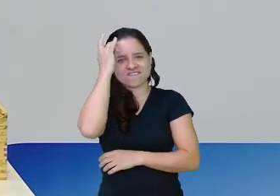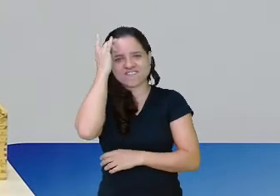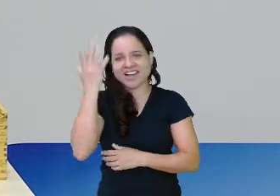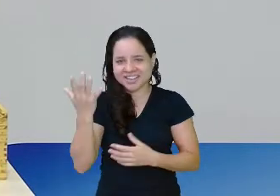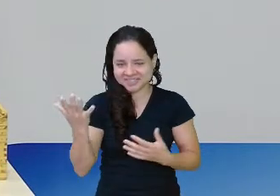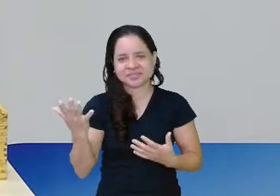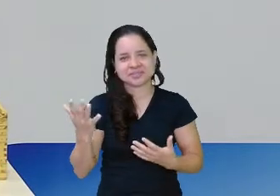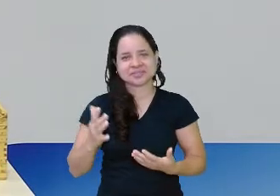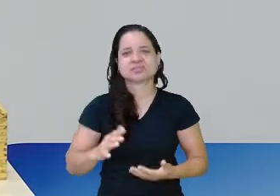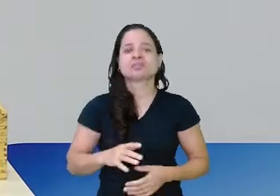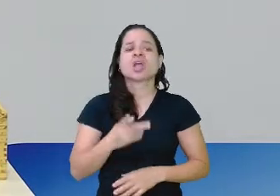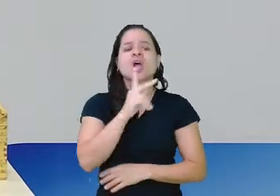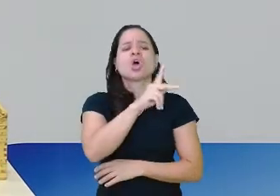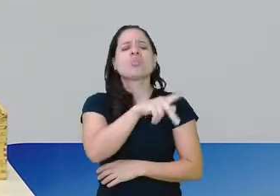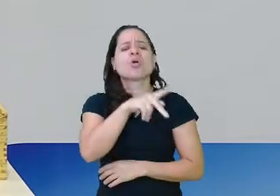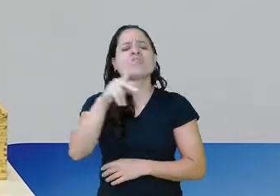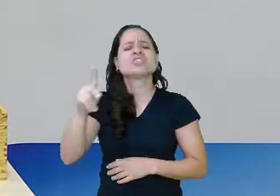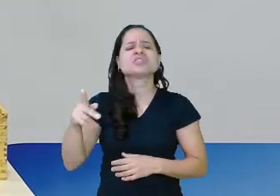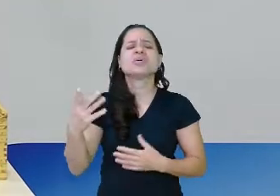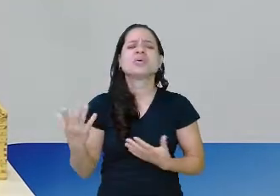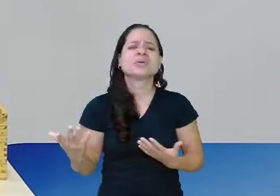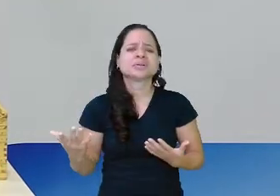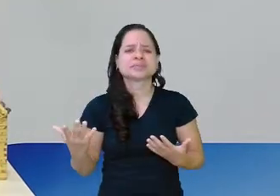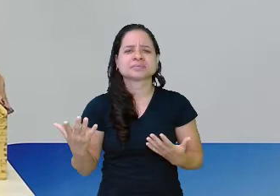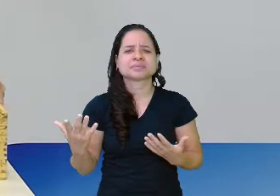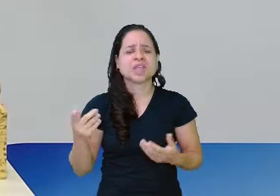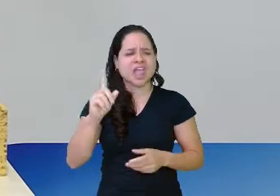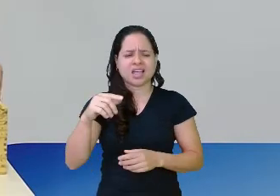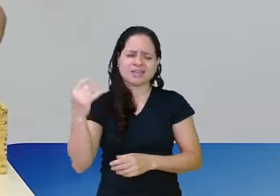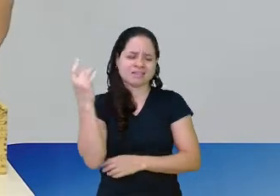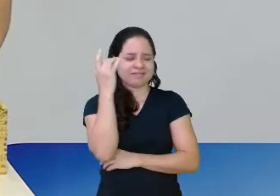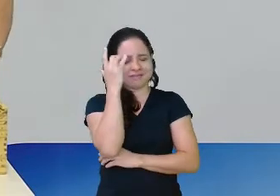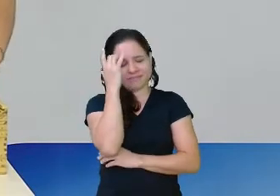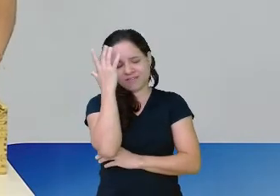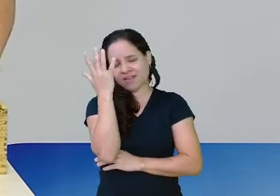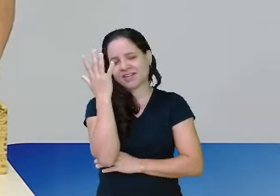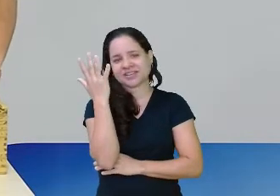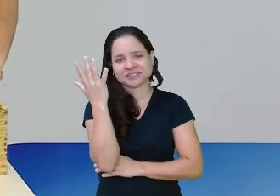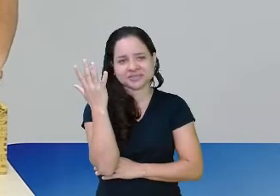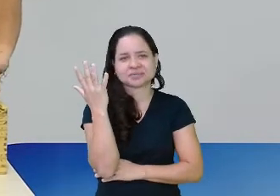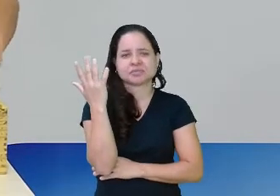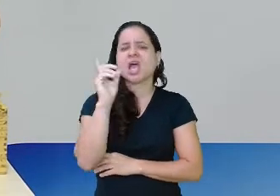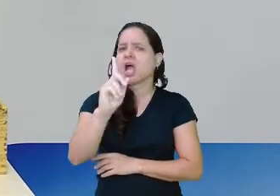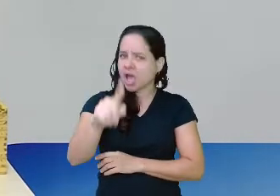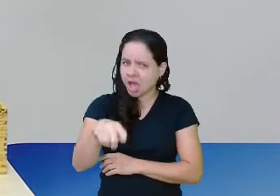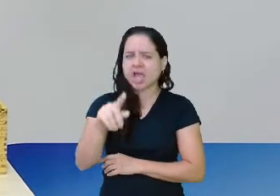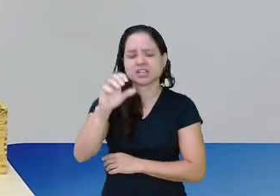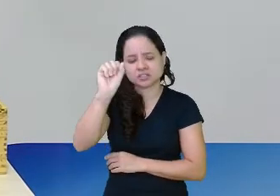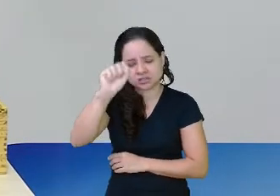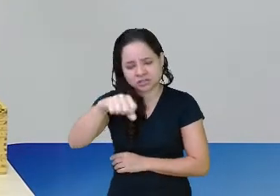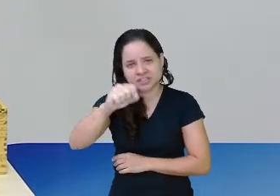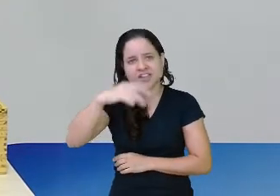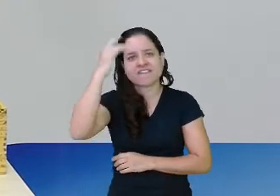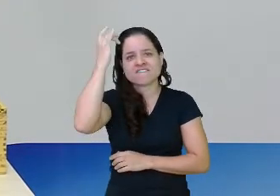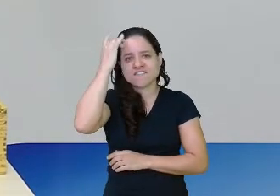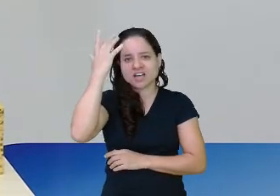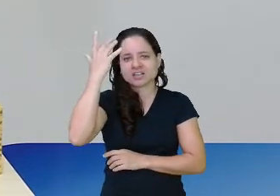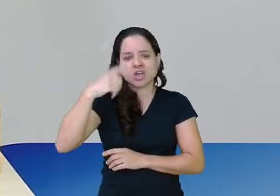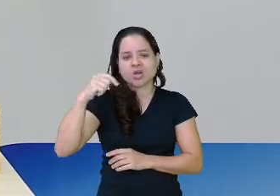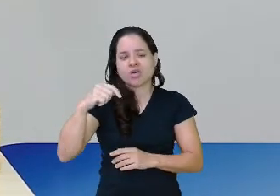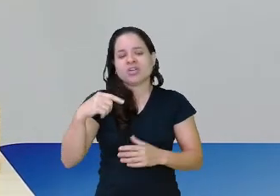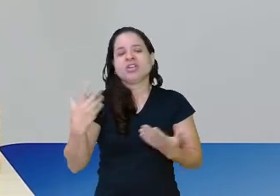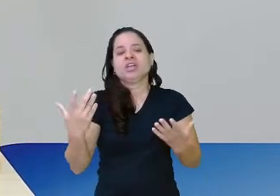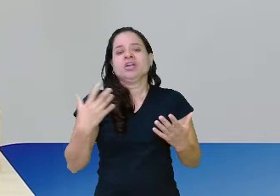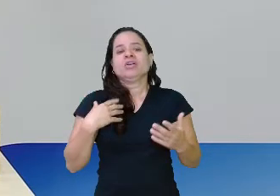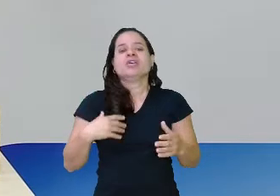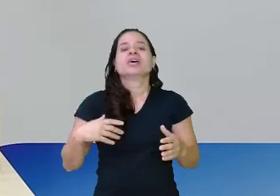pô. Professora, é muito fácil. É fácil demais. Hoje eu não quero saber. Hoje eu vou ficar